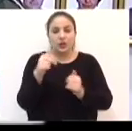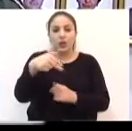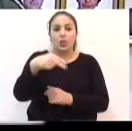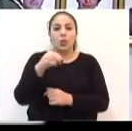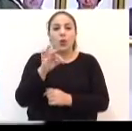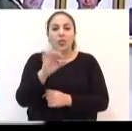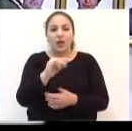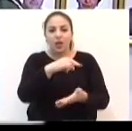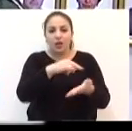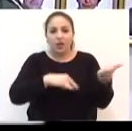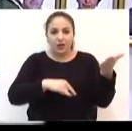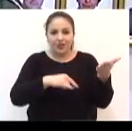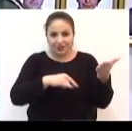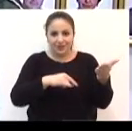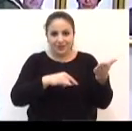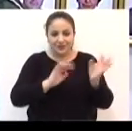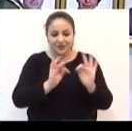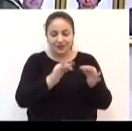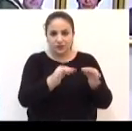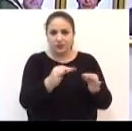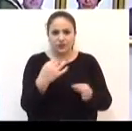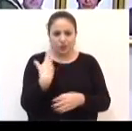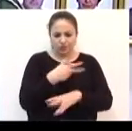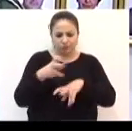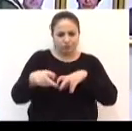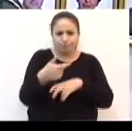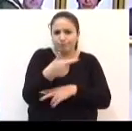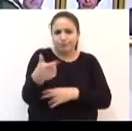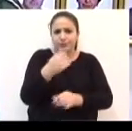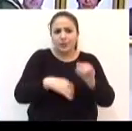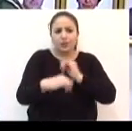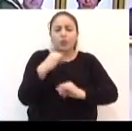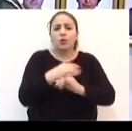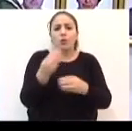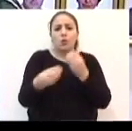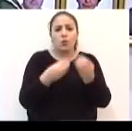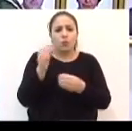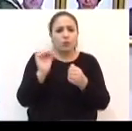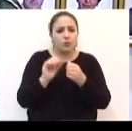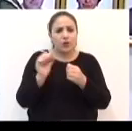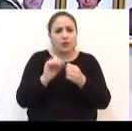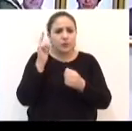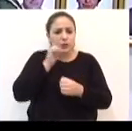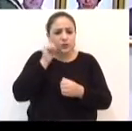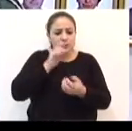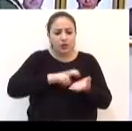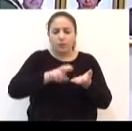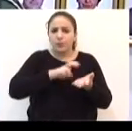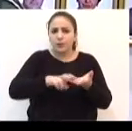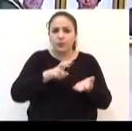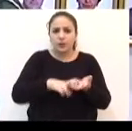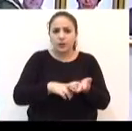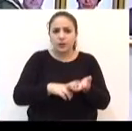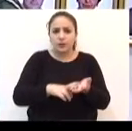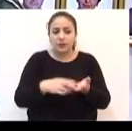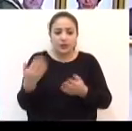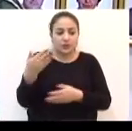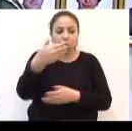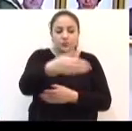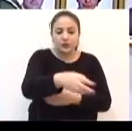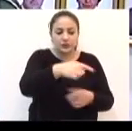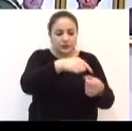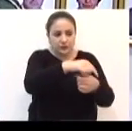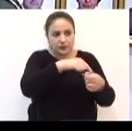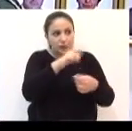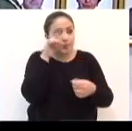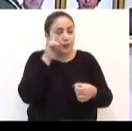como no interior lá hoje não temos nem sinal de internet, né? Como é que tu vai tirar uma nota eletrônica? Ela tem que sair, vinha praticamente na cidade, tu